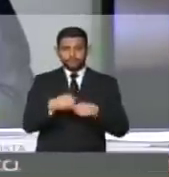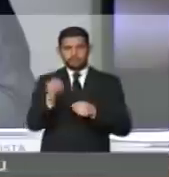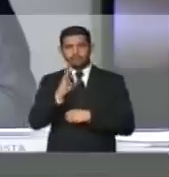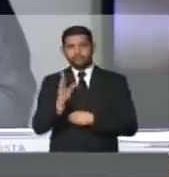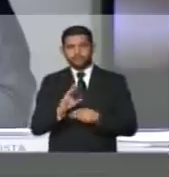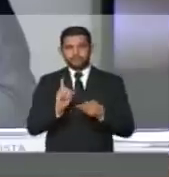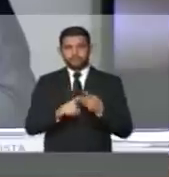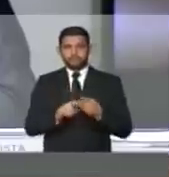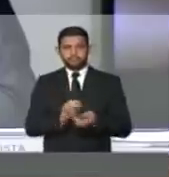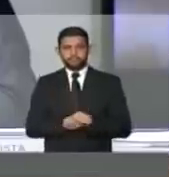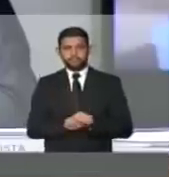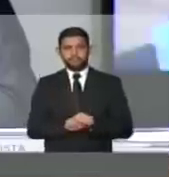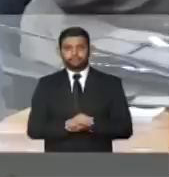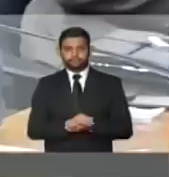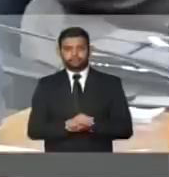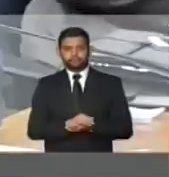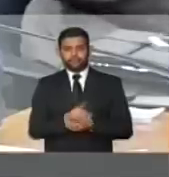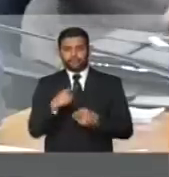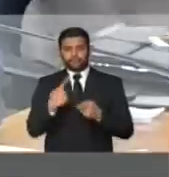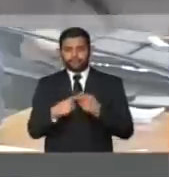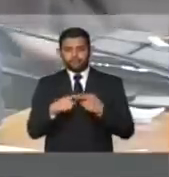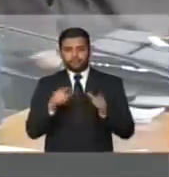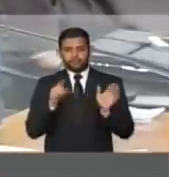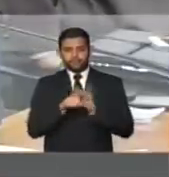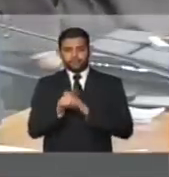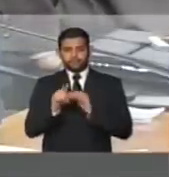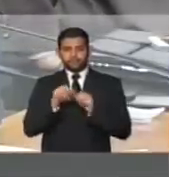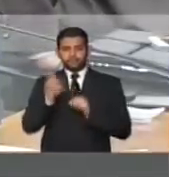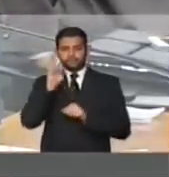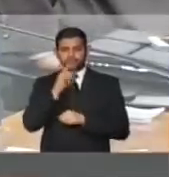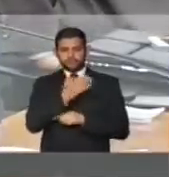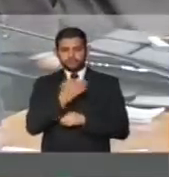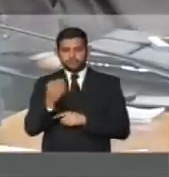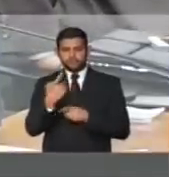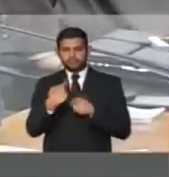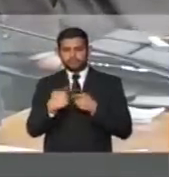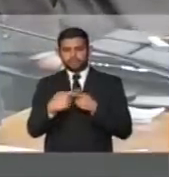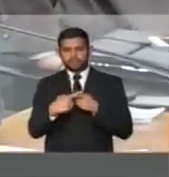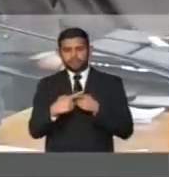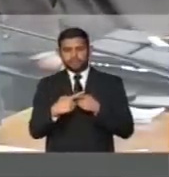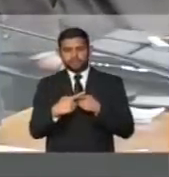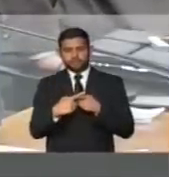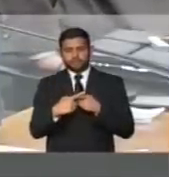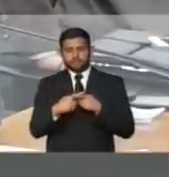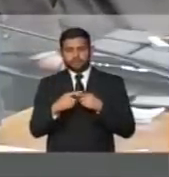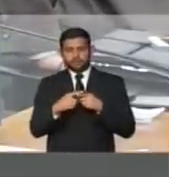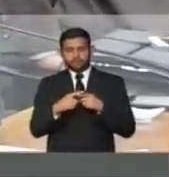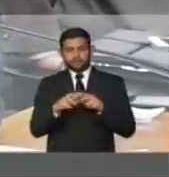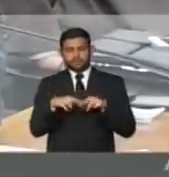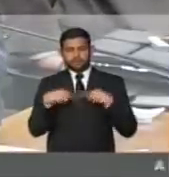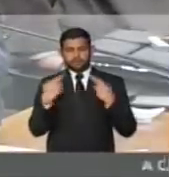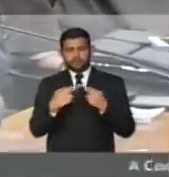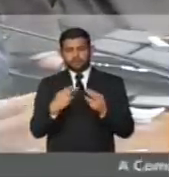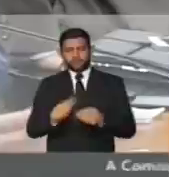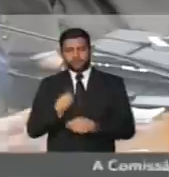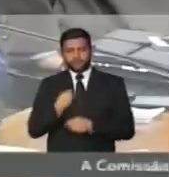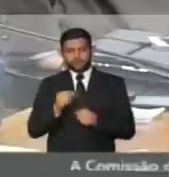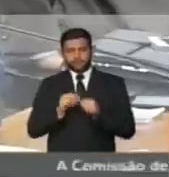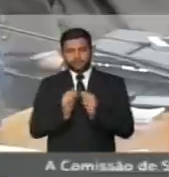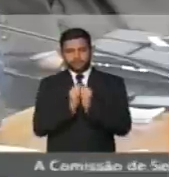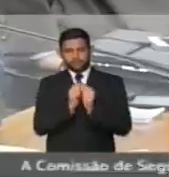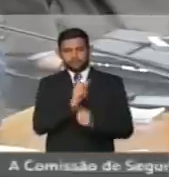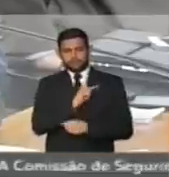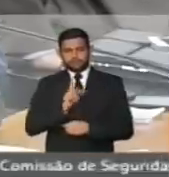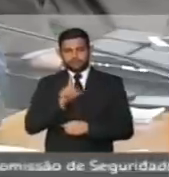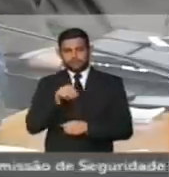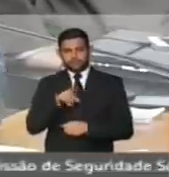brasileiro. É porque eu faço essa pergunta à Vossa Senhoria, porque na audiência que realizamos junto ao presidente